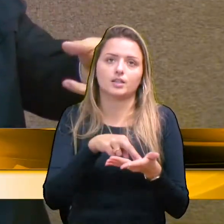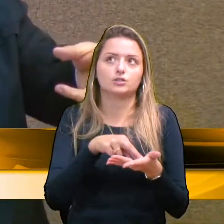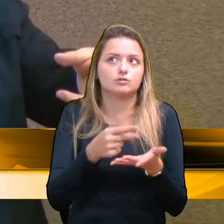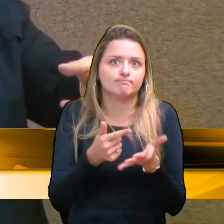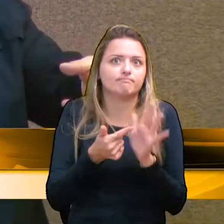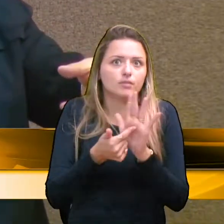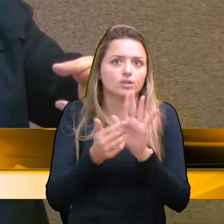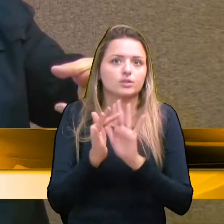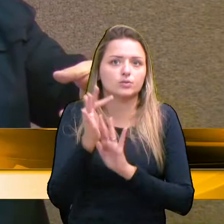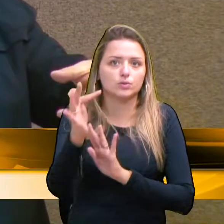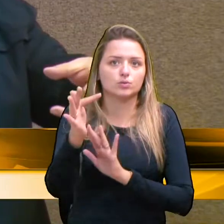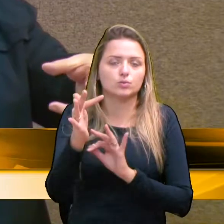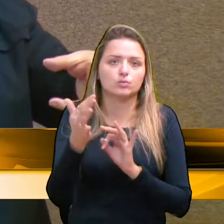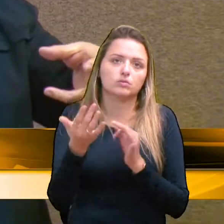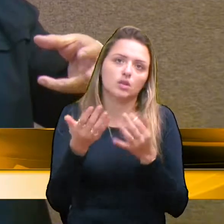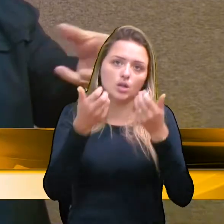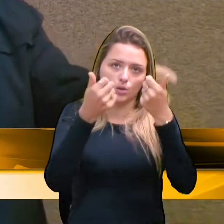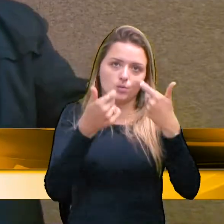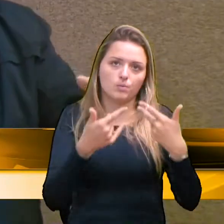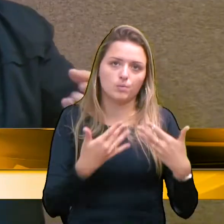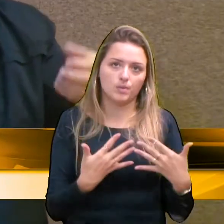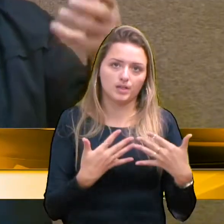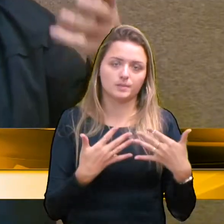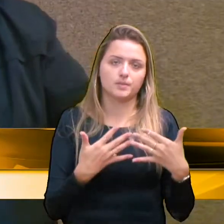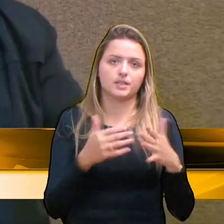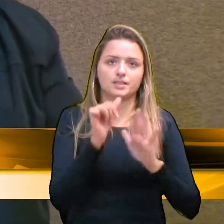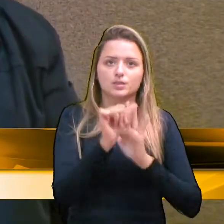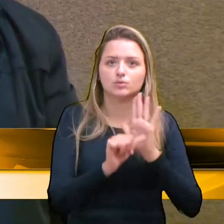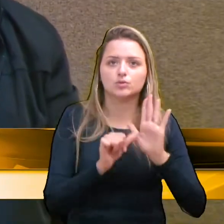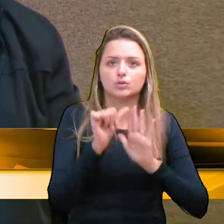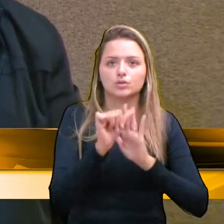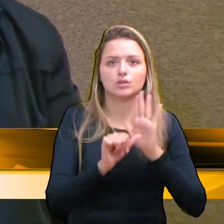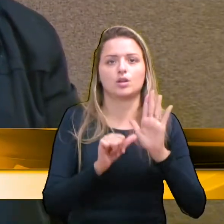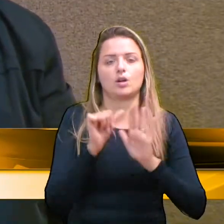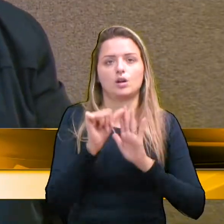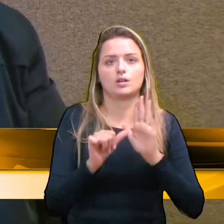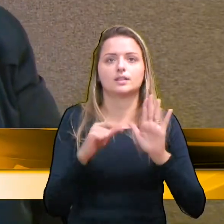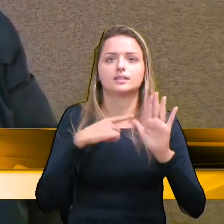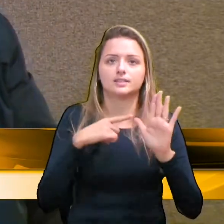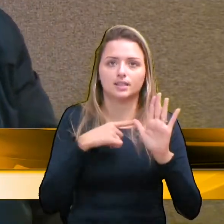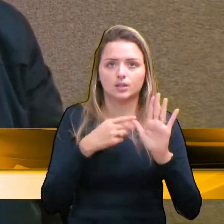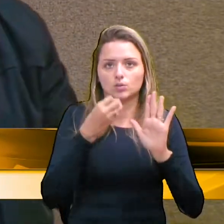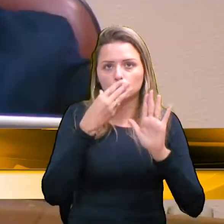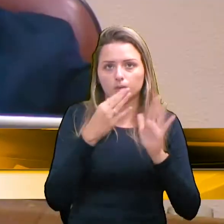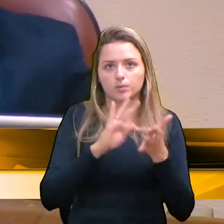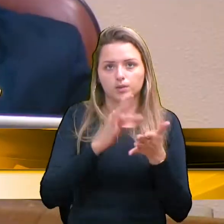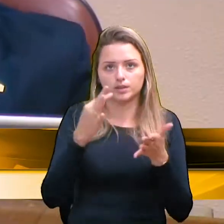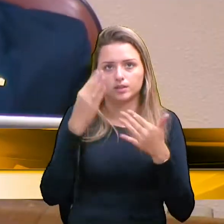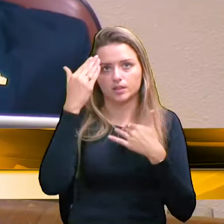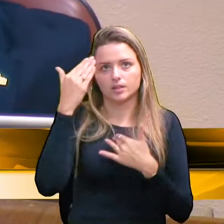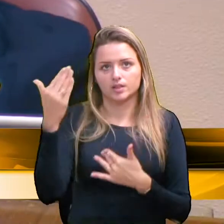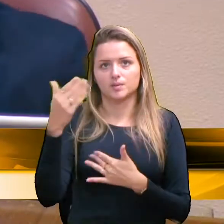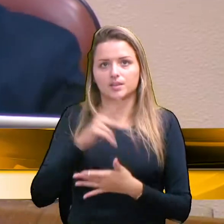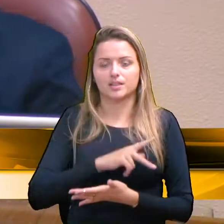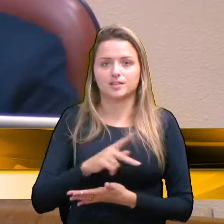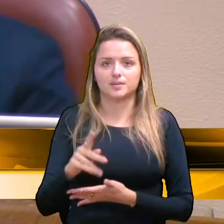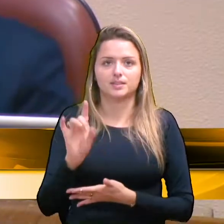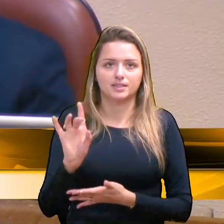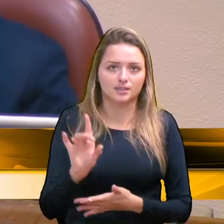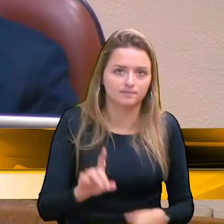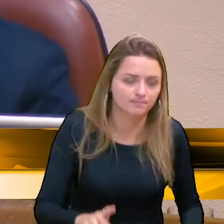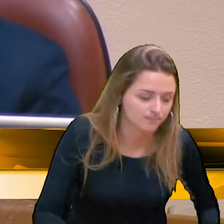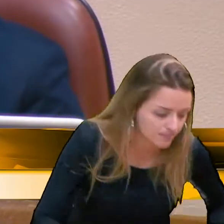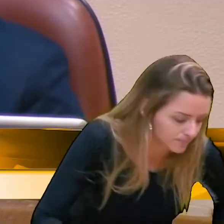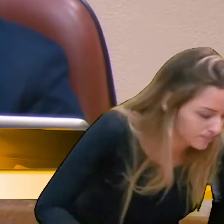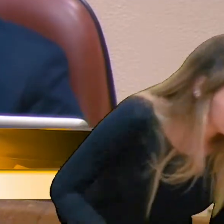sabe, a apresentação de um processo de revisão bem fundamentado. Obrigado, hein? Obrigado, senhor presidente, era isso.